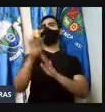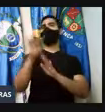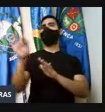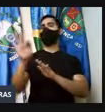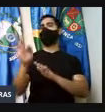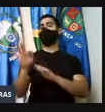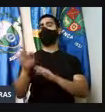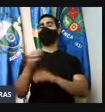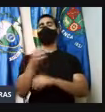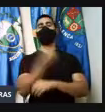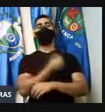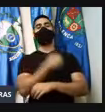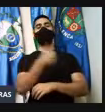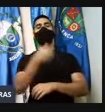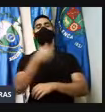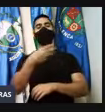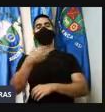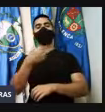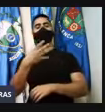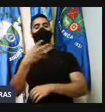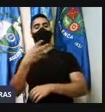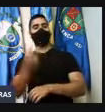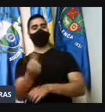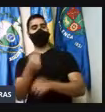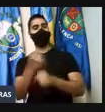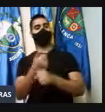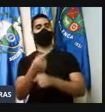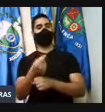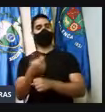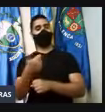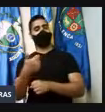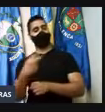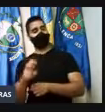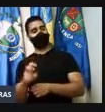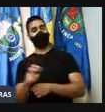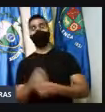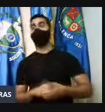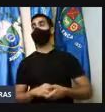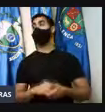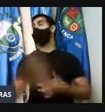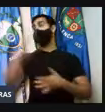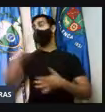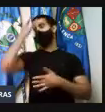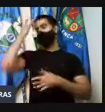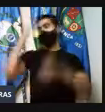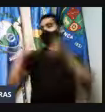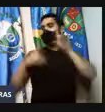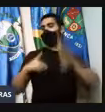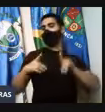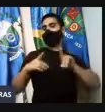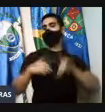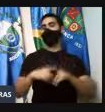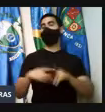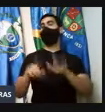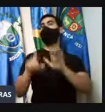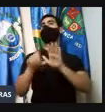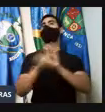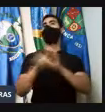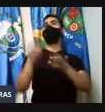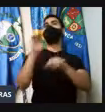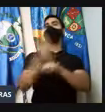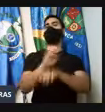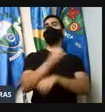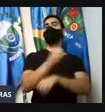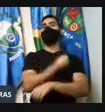Federal número 13.146 de 2015, Estatuto da Pessoa com Deficiência, Lei Estadual